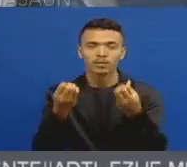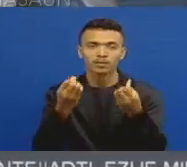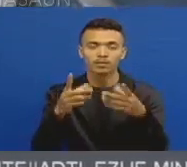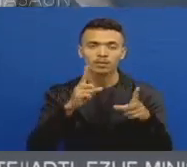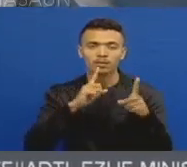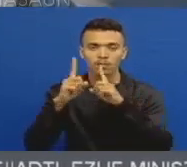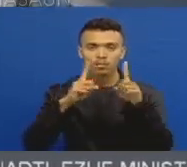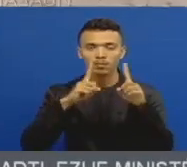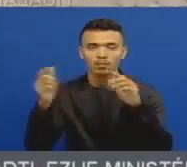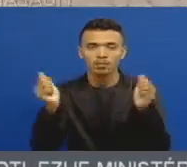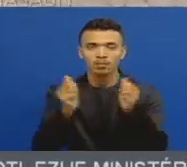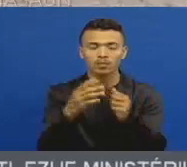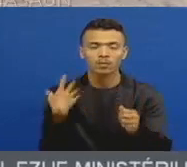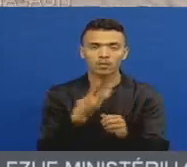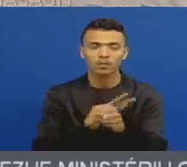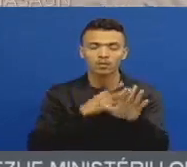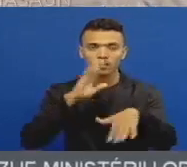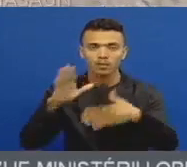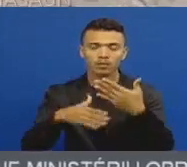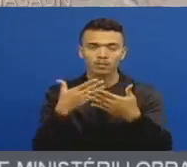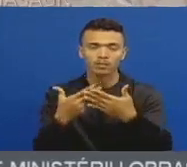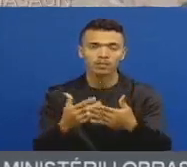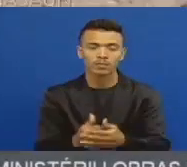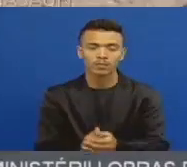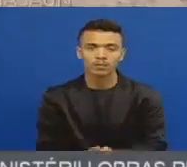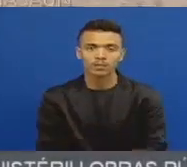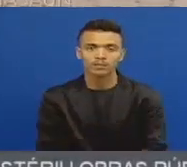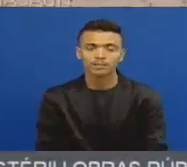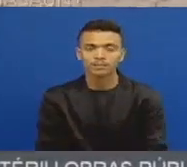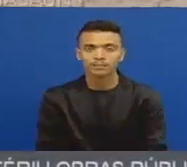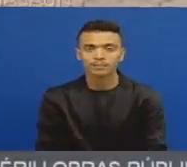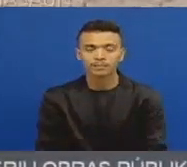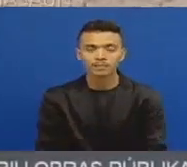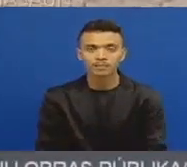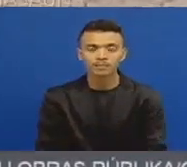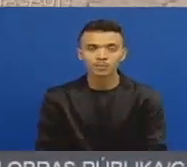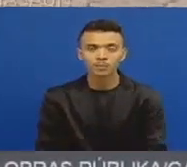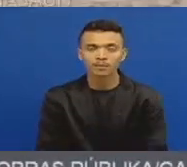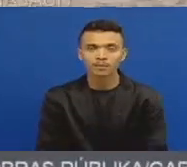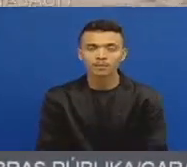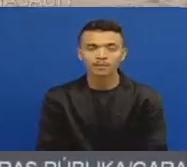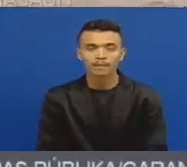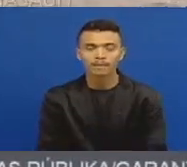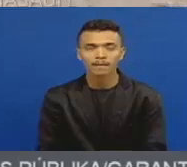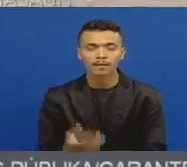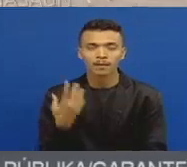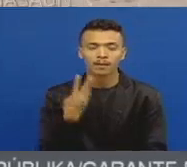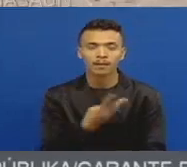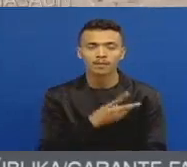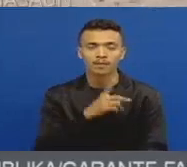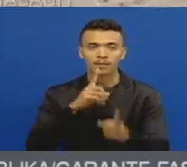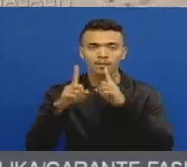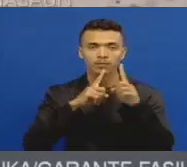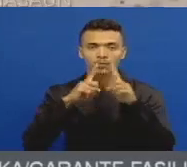conversa com o Noami. Deco, vintes no telespectadores rádio, no televisão Timor-Leste, e da nema caminha da